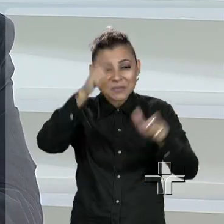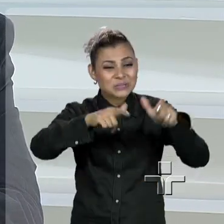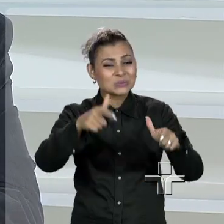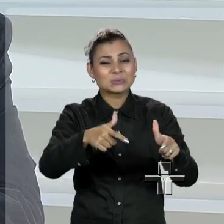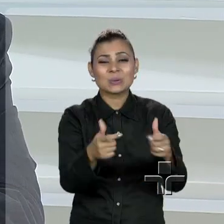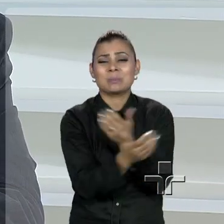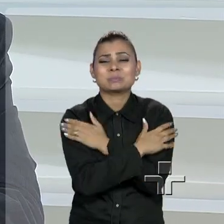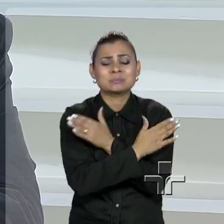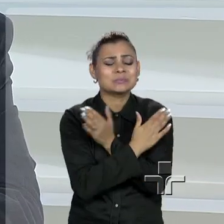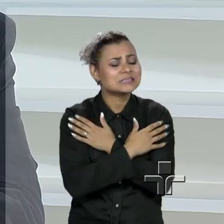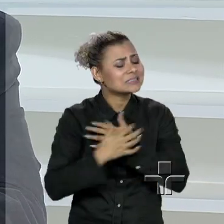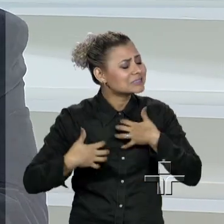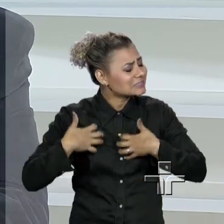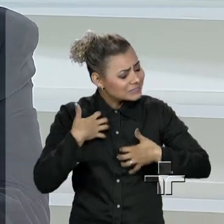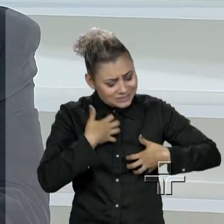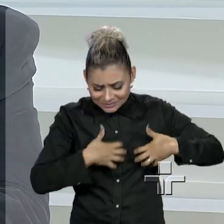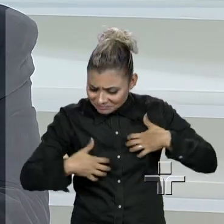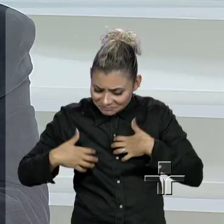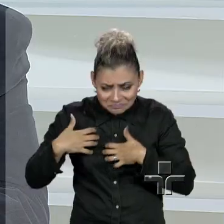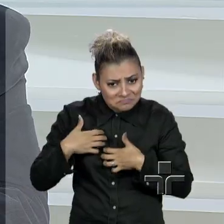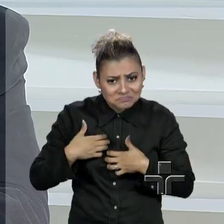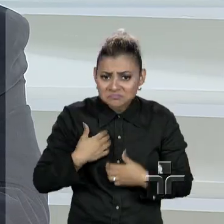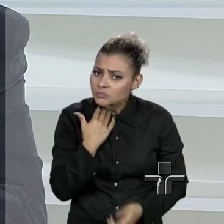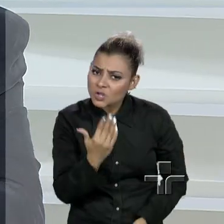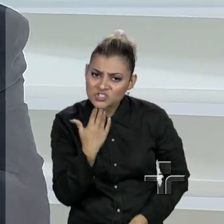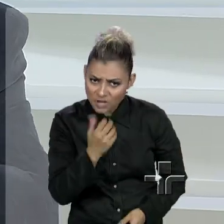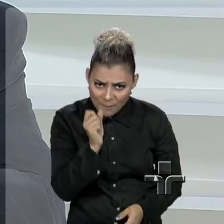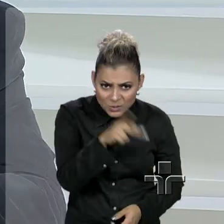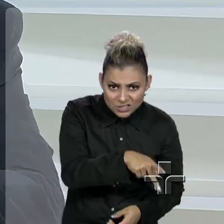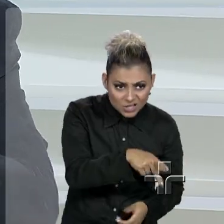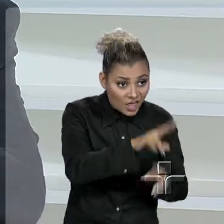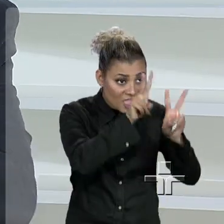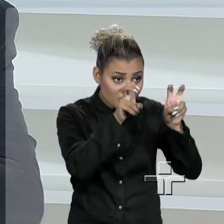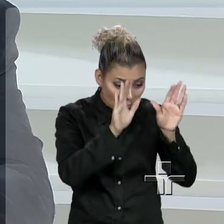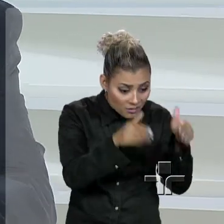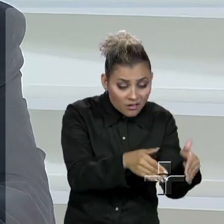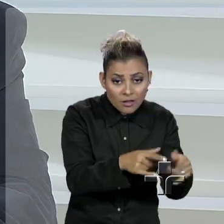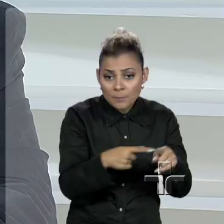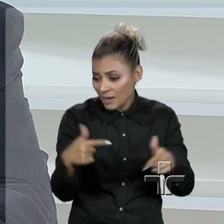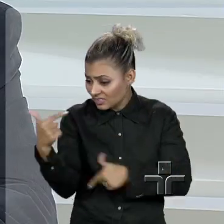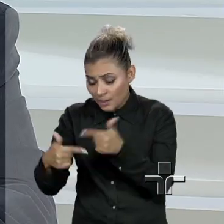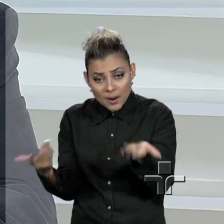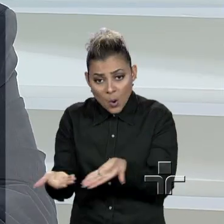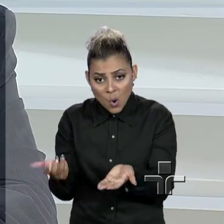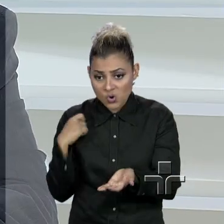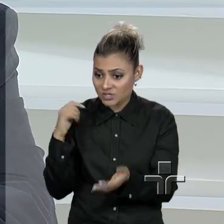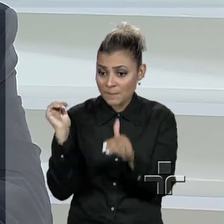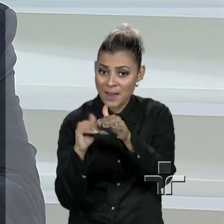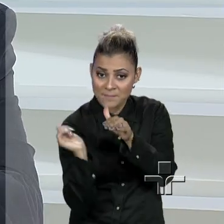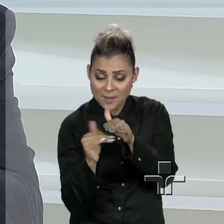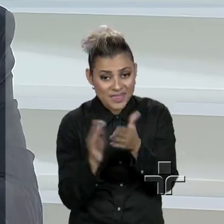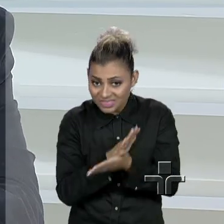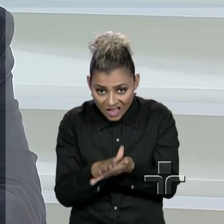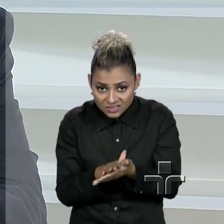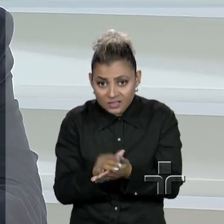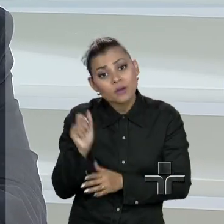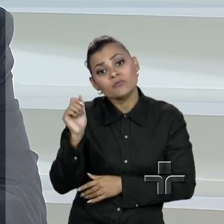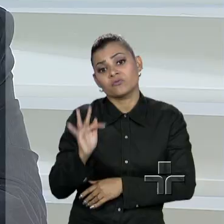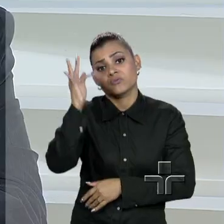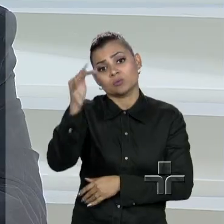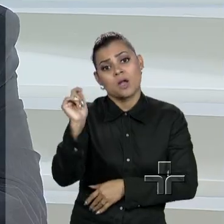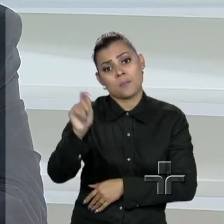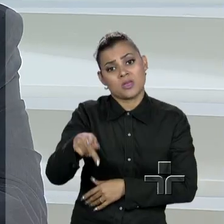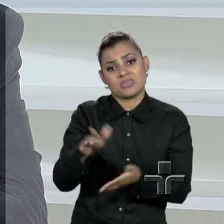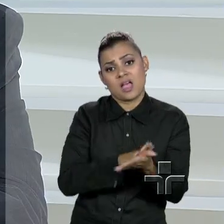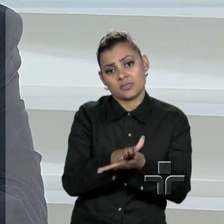pessoas estão angustiadas porque não adianta nada a gente falar de previdência, se a pessoa não trabalhar hoje, não contribuir, ela não vai se aposentar. O que o ministro Paulo Guedes